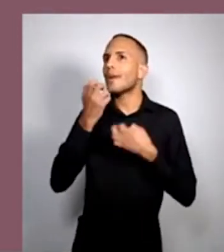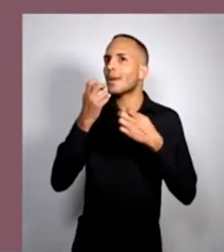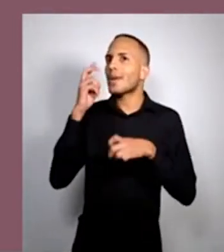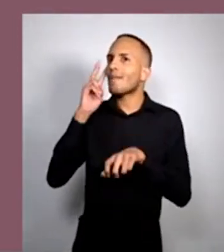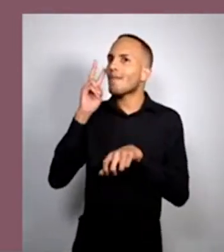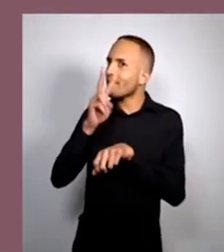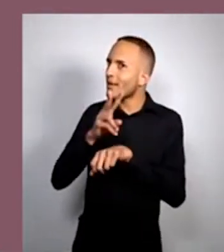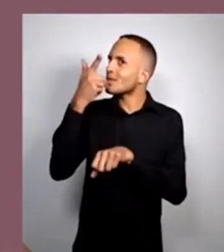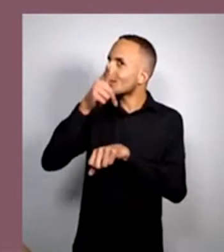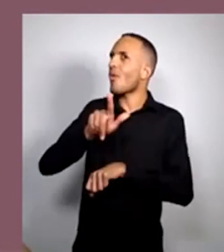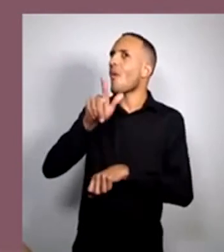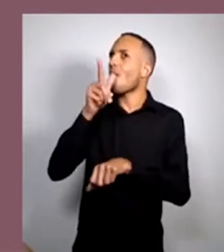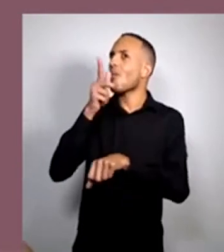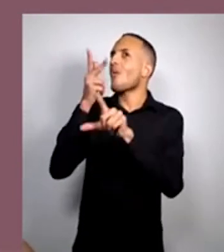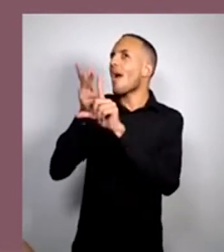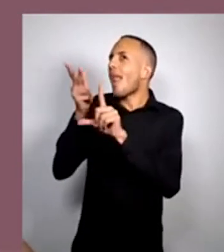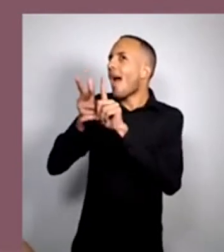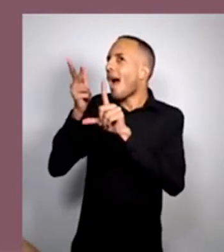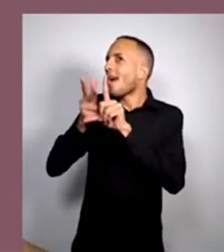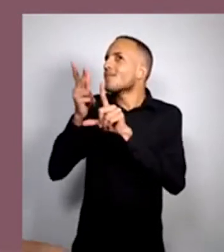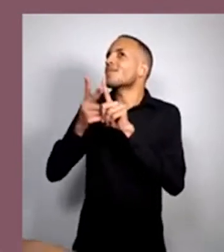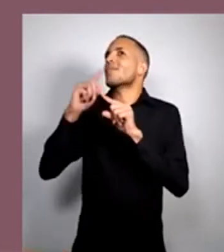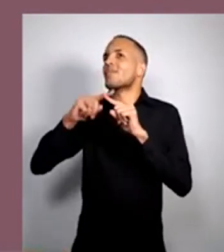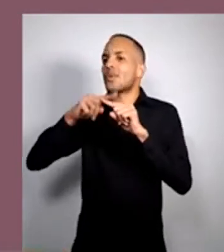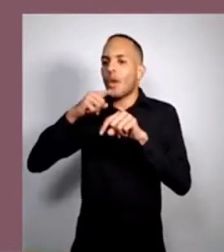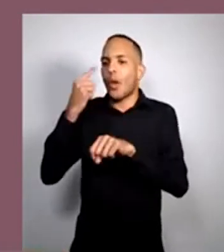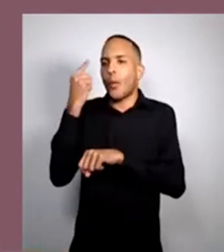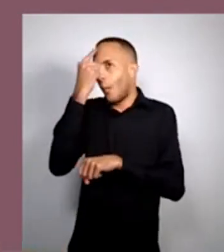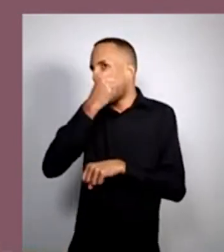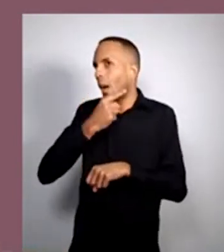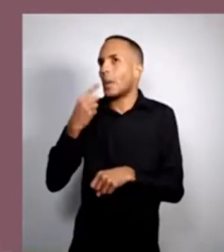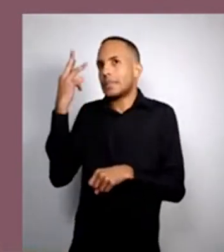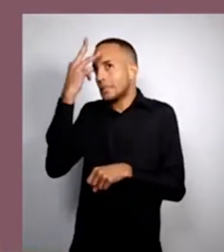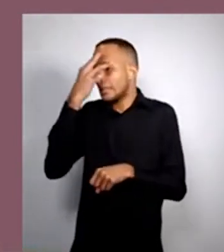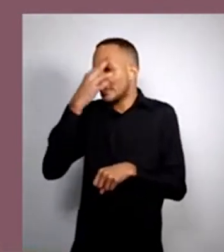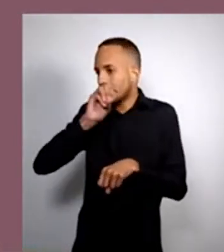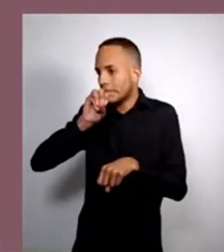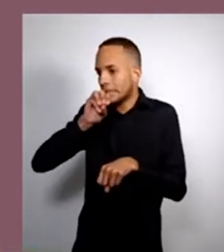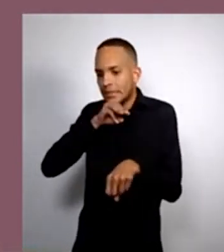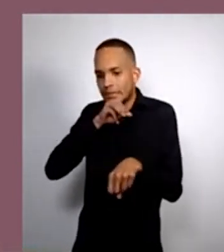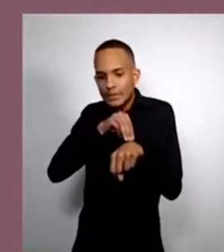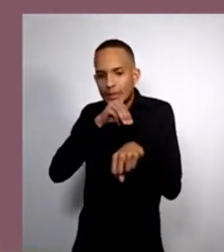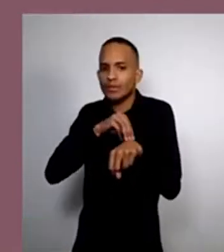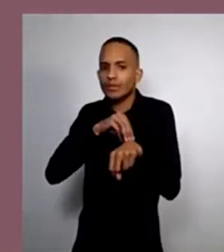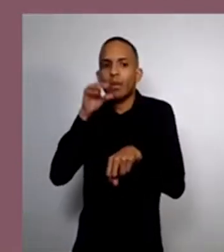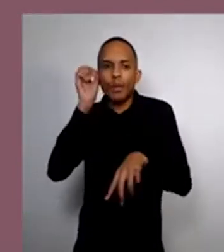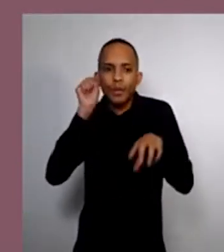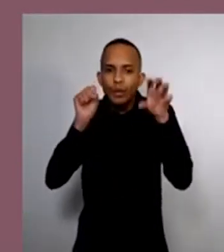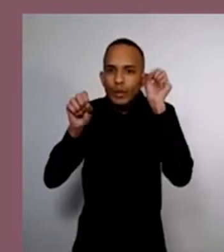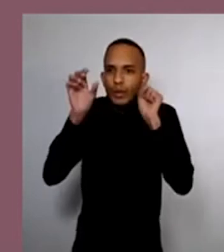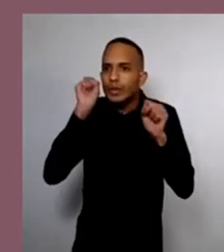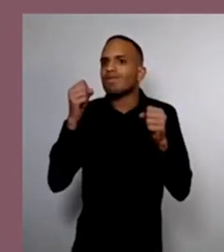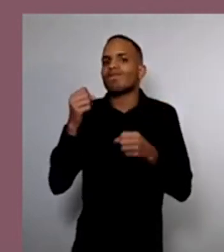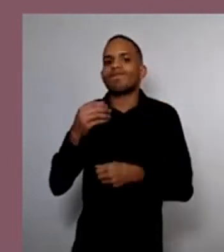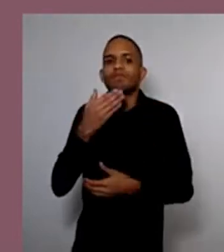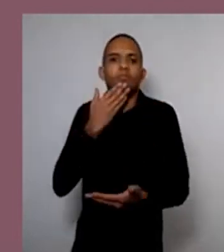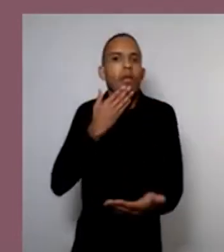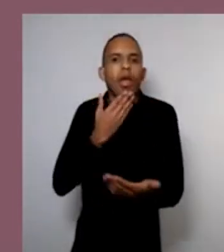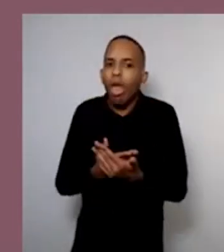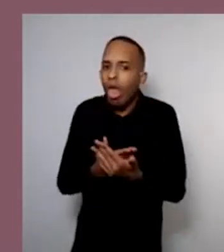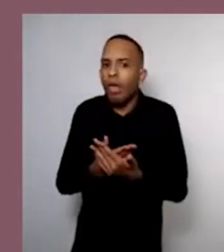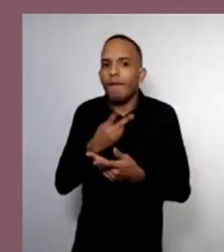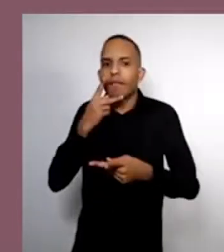que eu fiquei ao longo dessa 1h30 ouvindo vocês, assim,